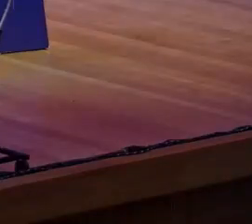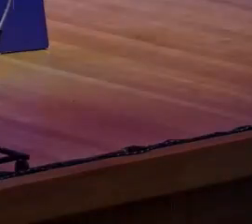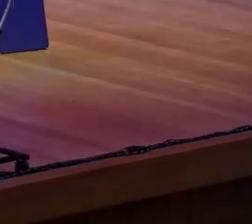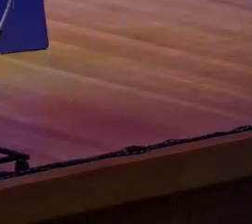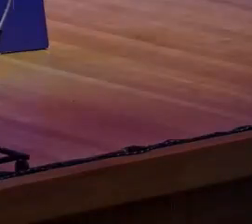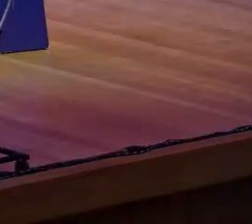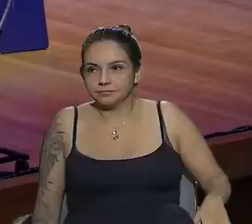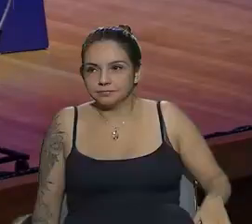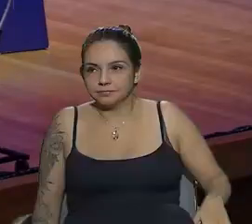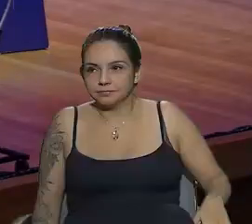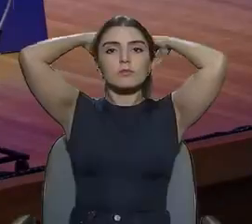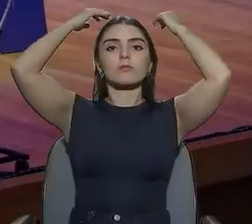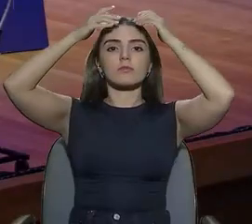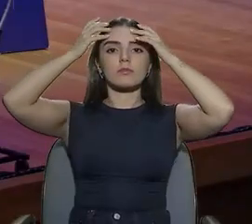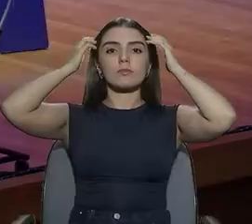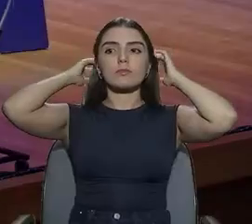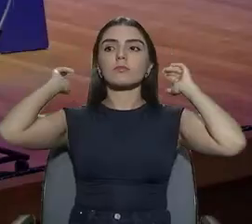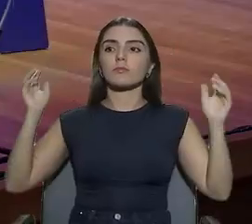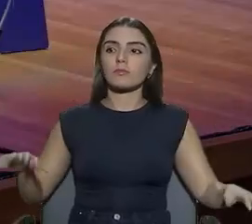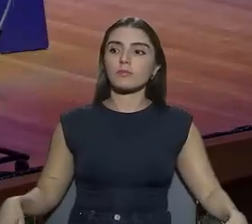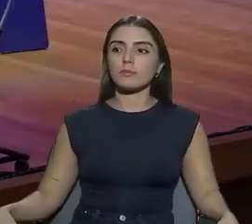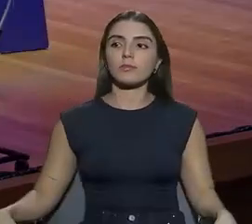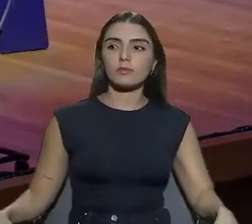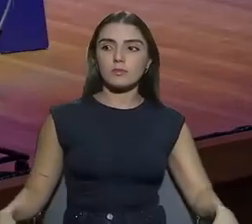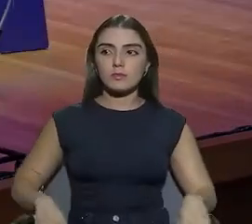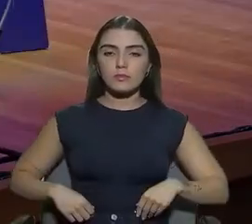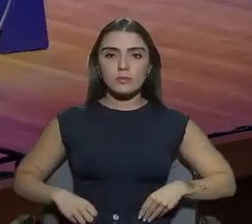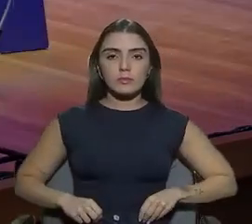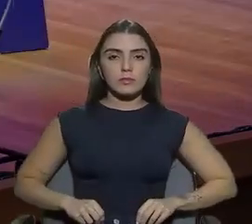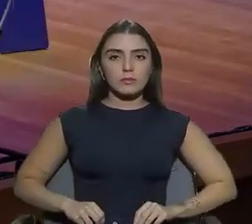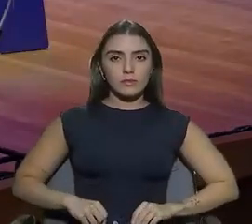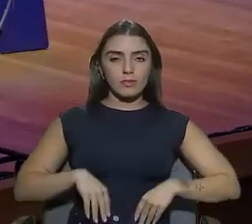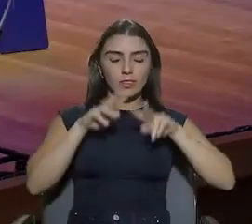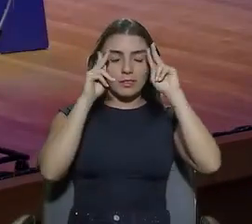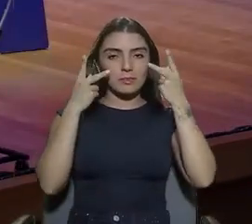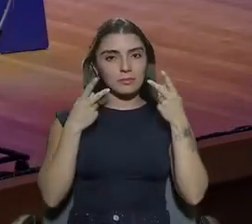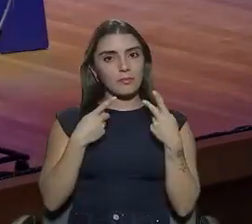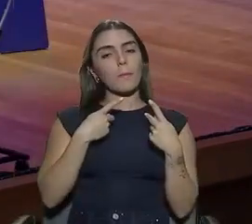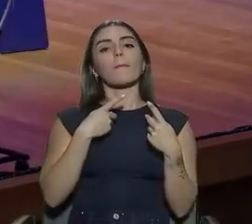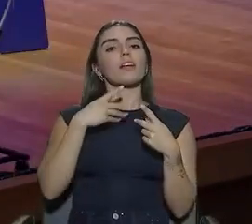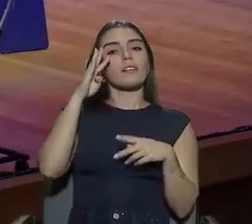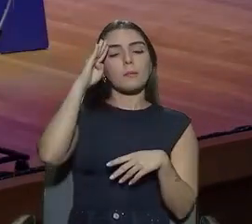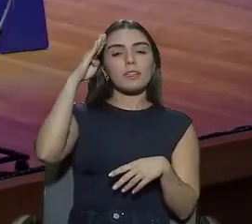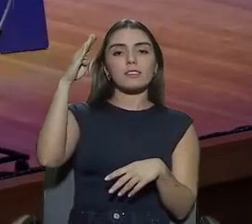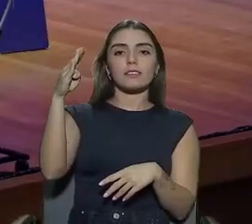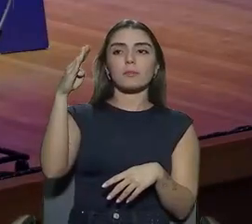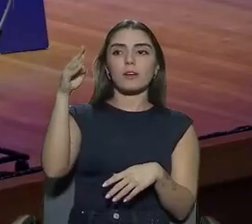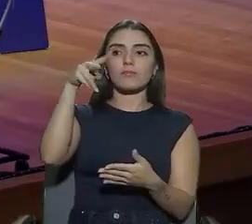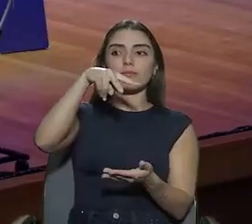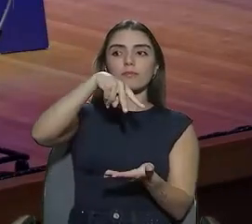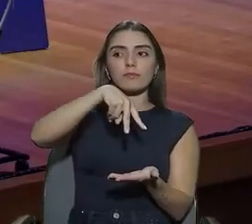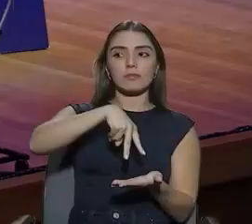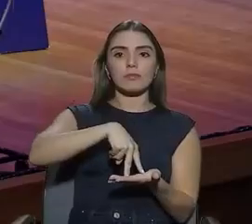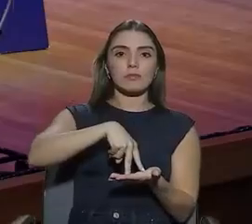é o lugar de protagonismo que os seres não humanos ocupam, né? Não é algo ornamental, não é o